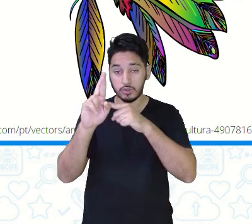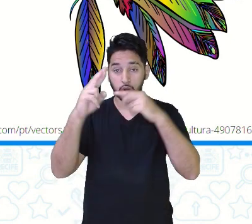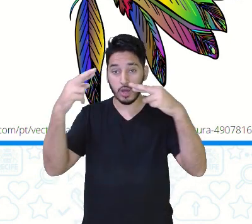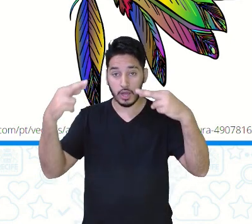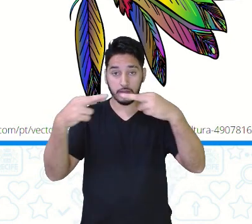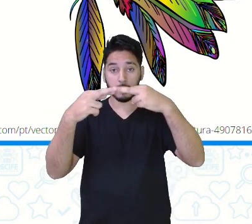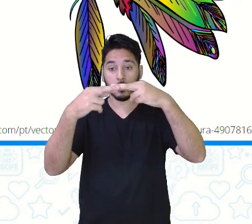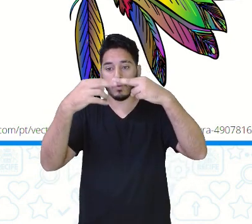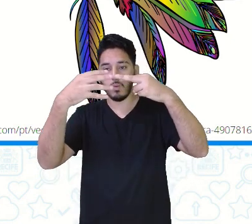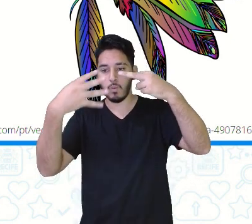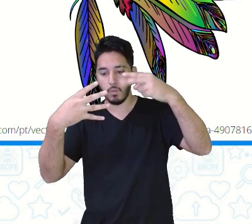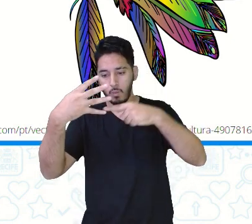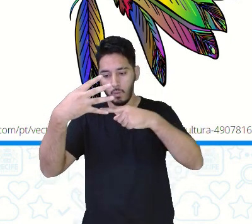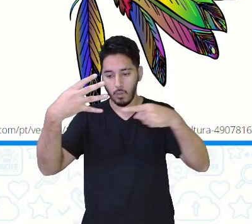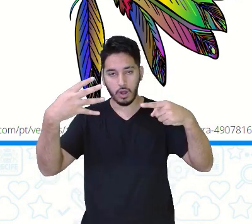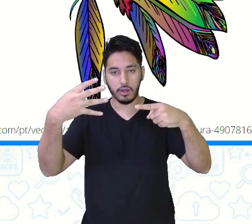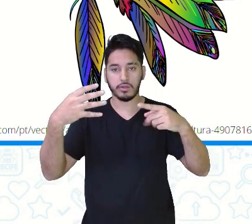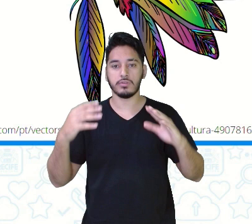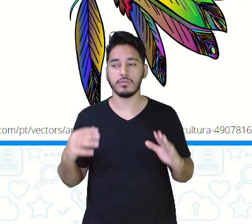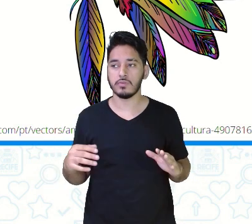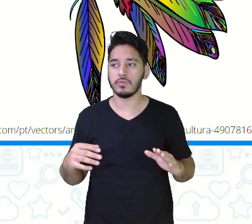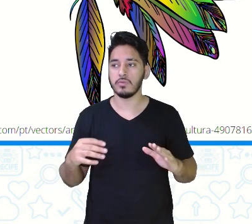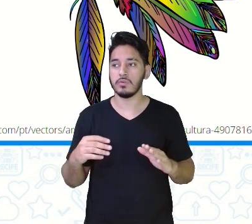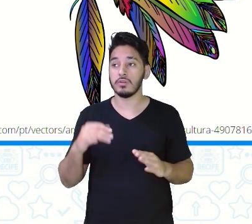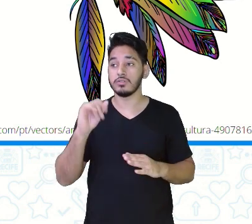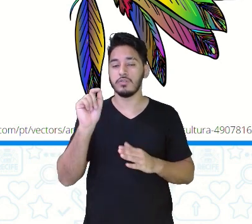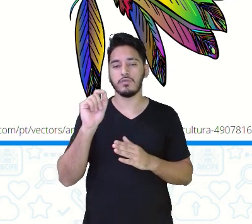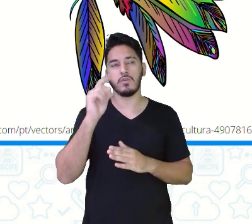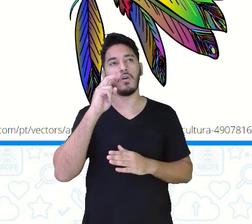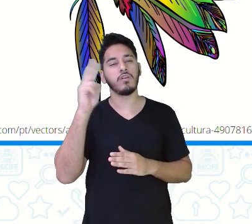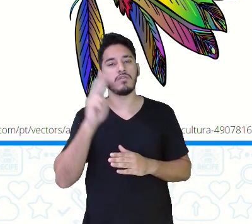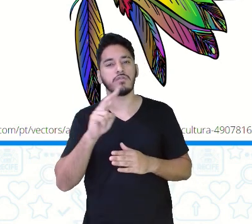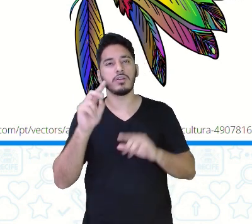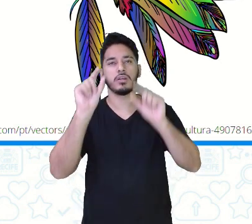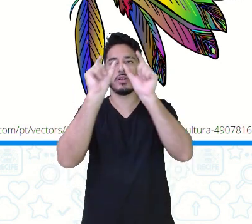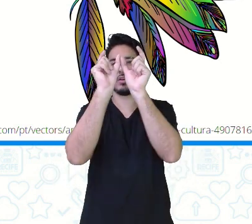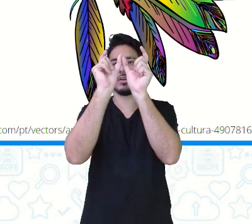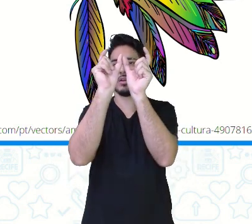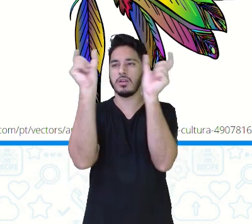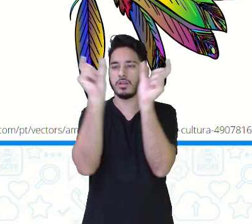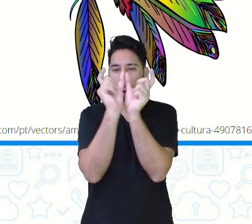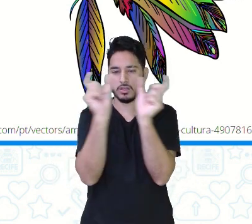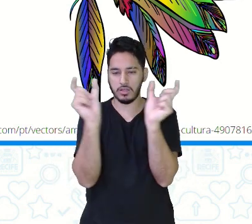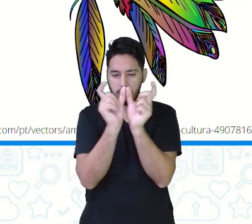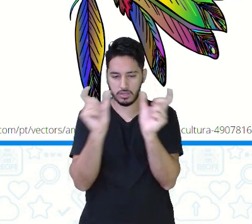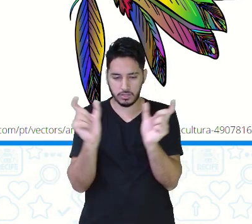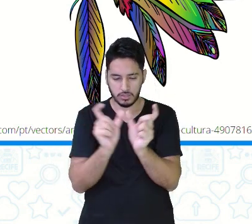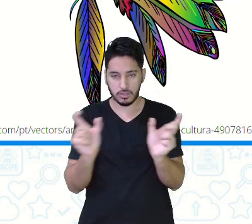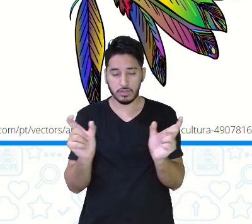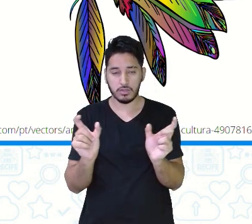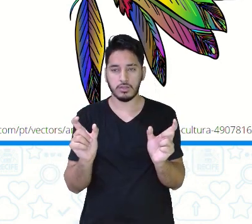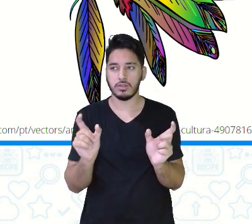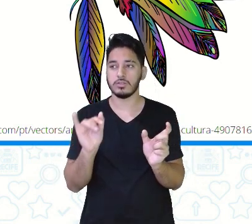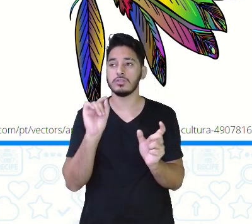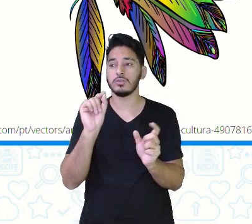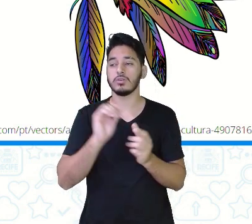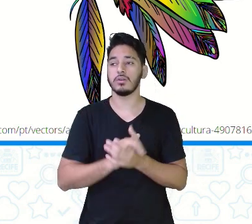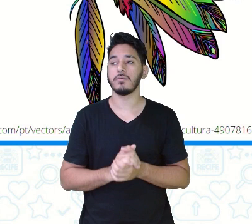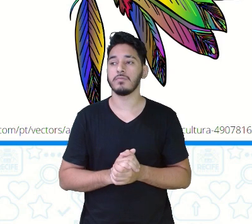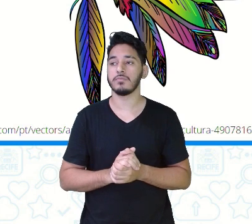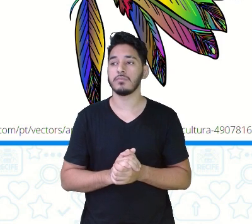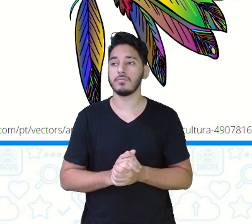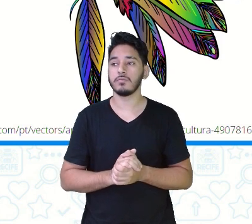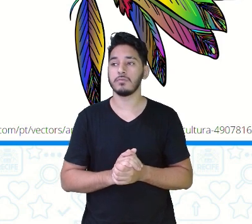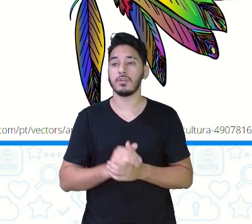com o quarto. Se a gente fosse colocar em letrinhas esse poema, seria